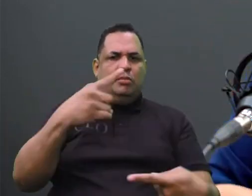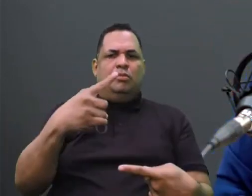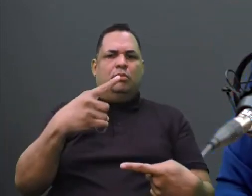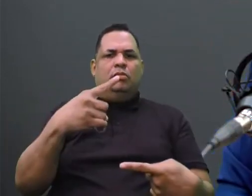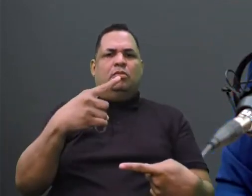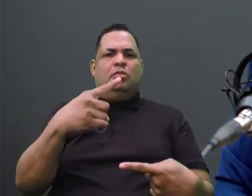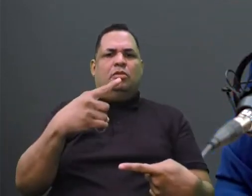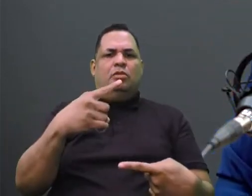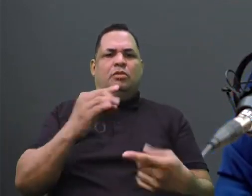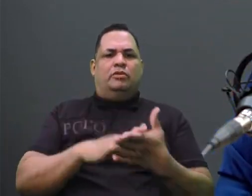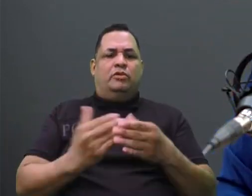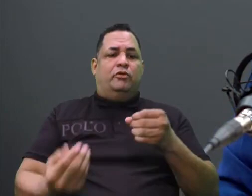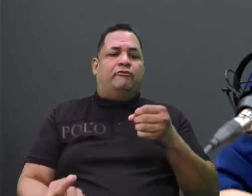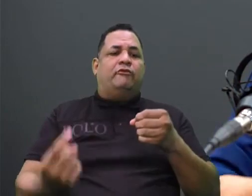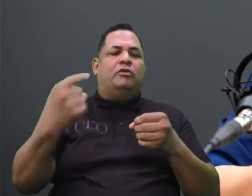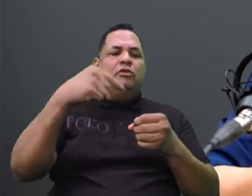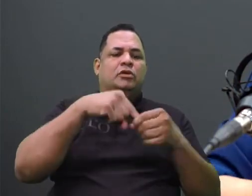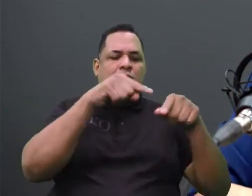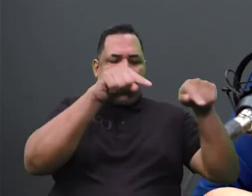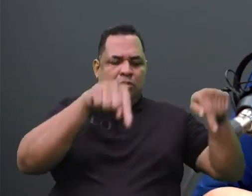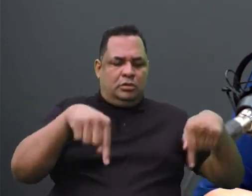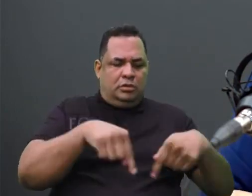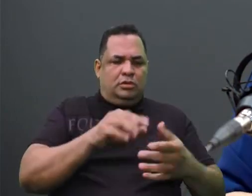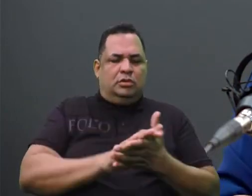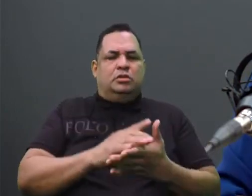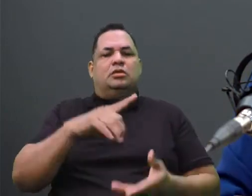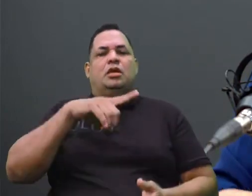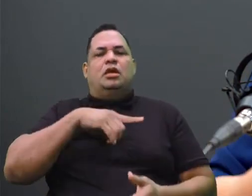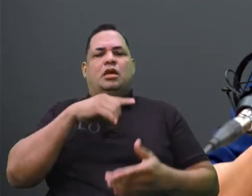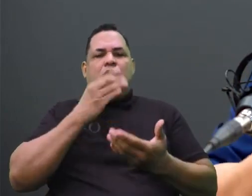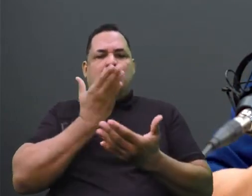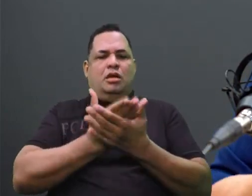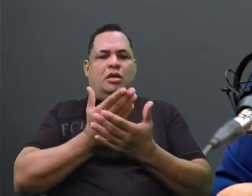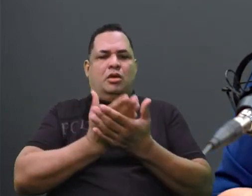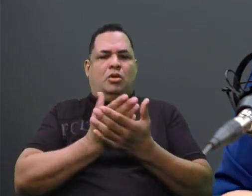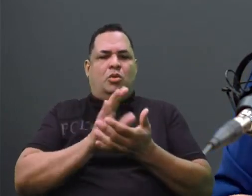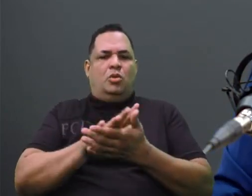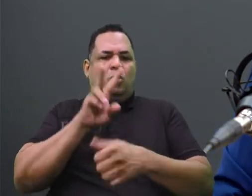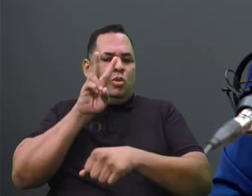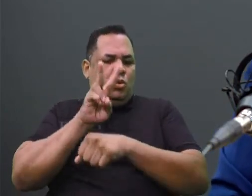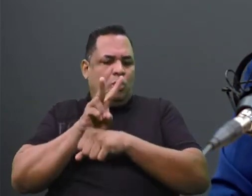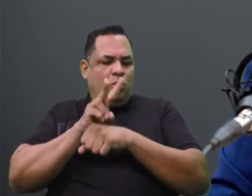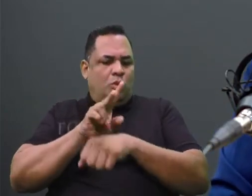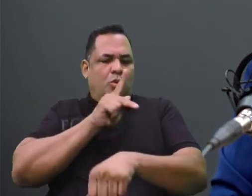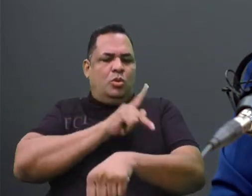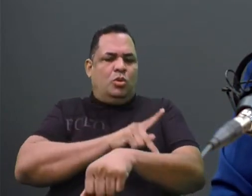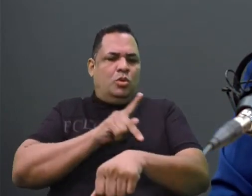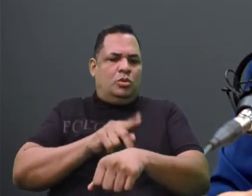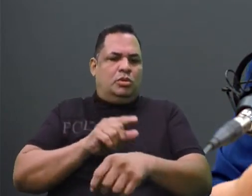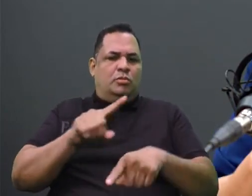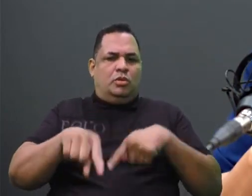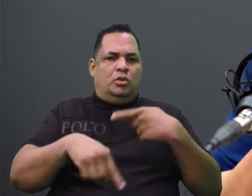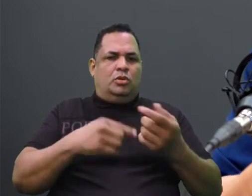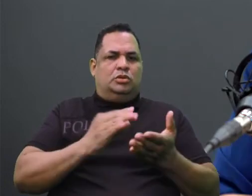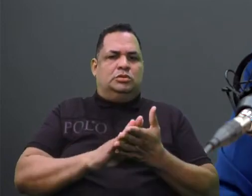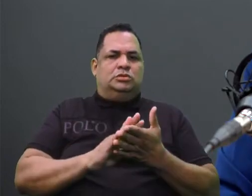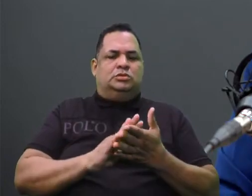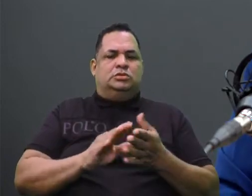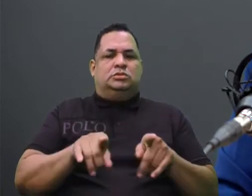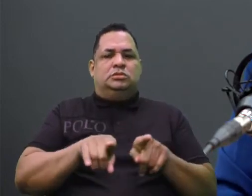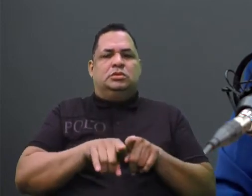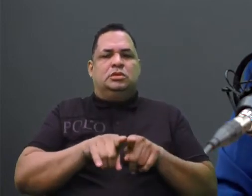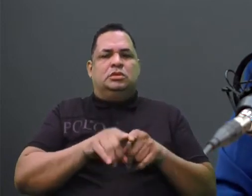ter aulas com a supervisora pedagógica, com as fonos, que tinham 2 fonos, com